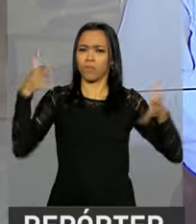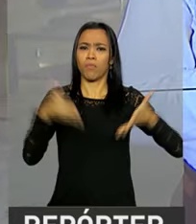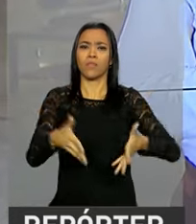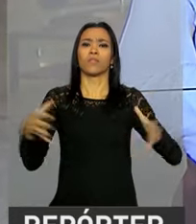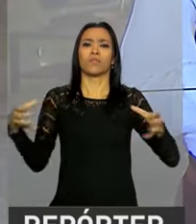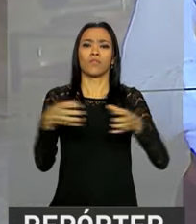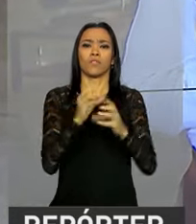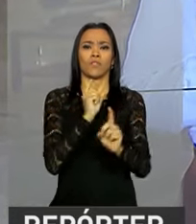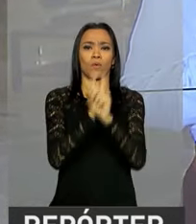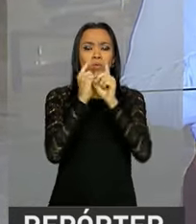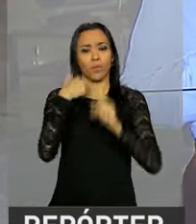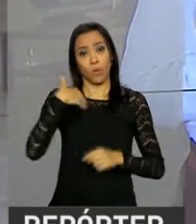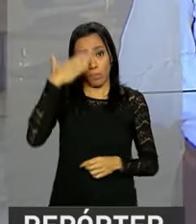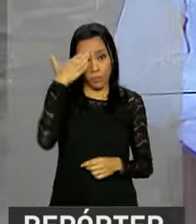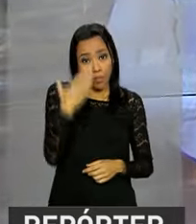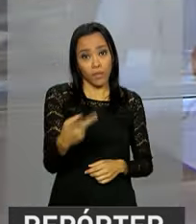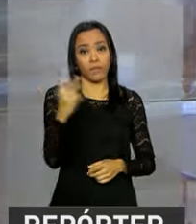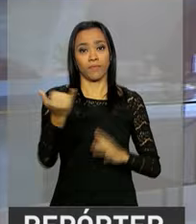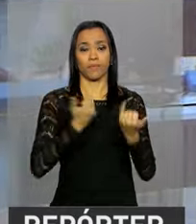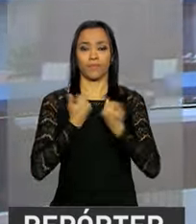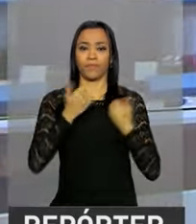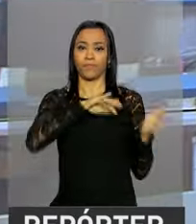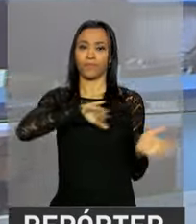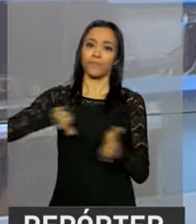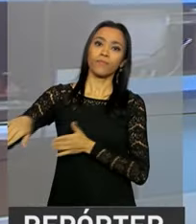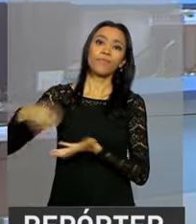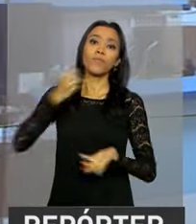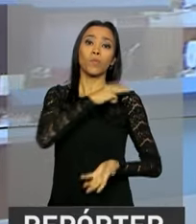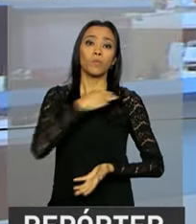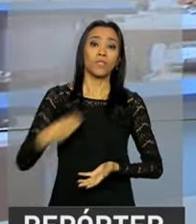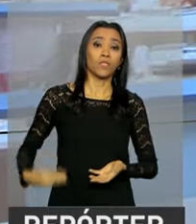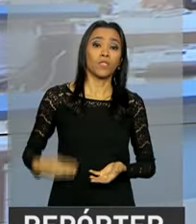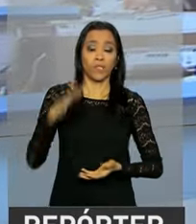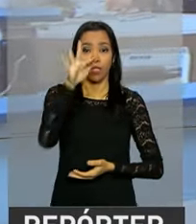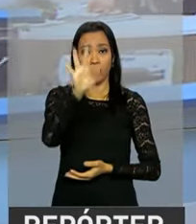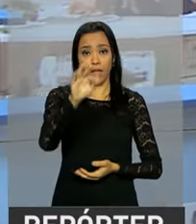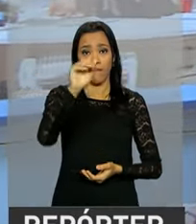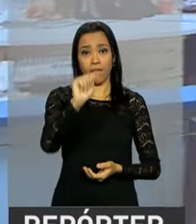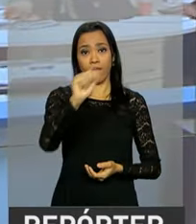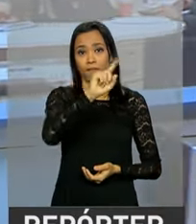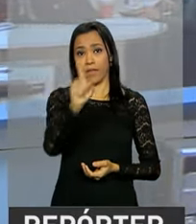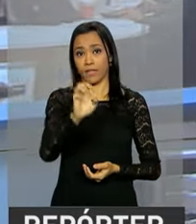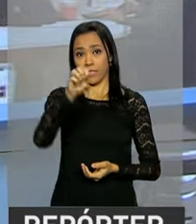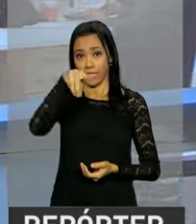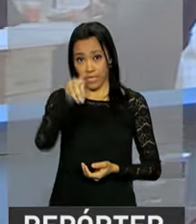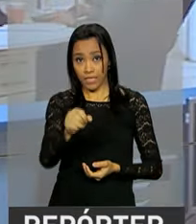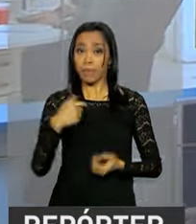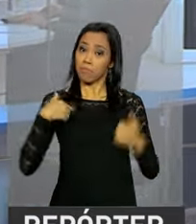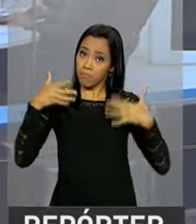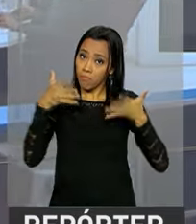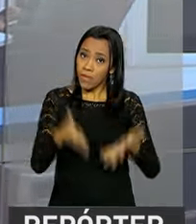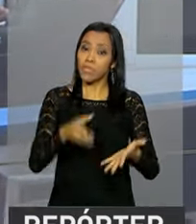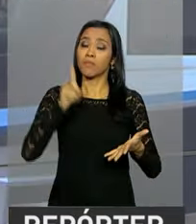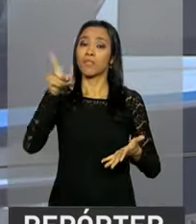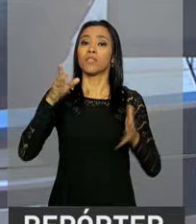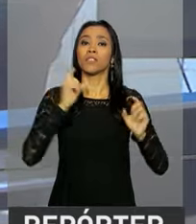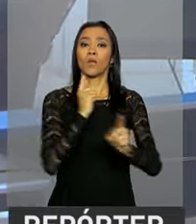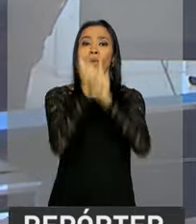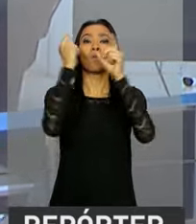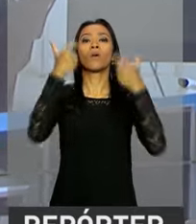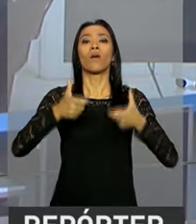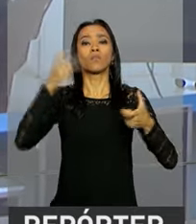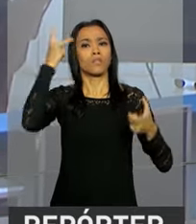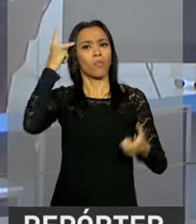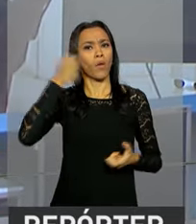Thaísa, pelas informações. E o ministro da Fazenda, Henrique Meirelles, também participa deste fórum em São Paulo. Ontem, na capital